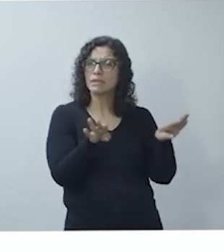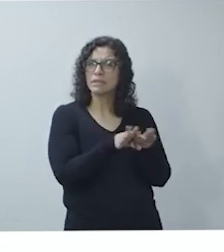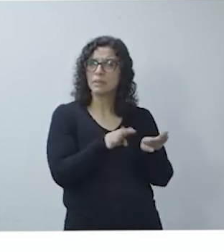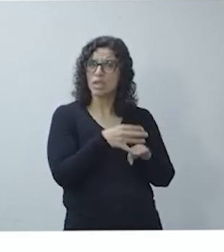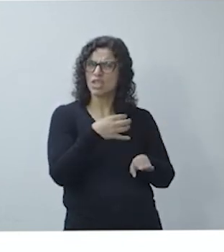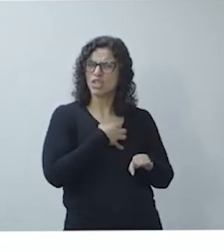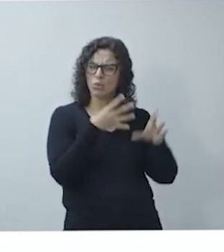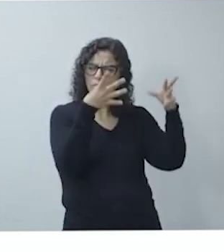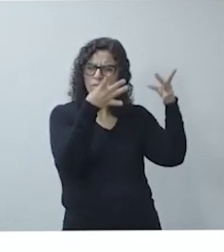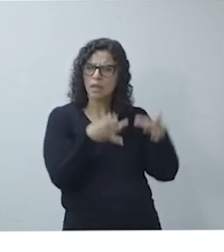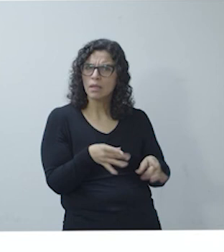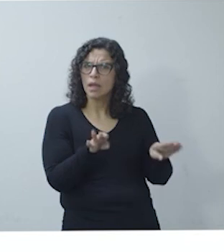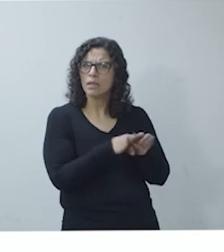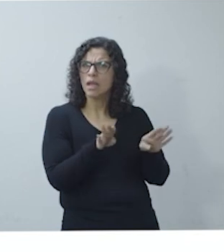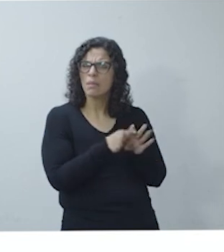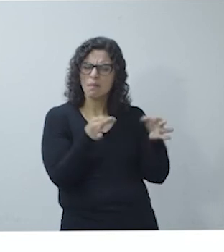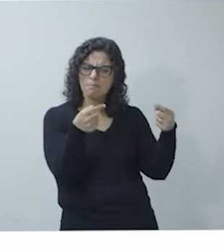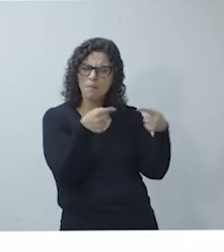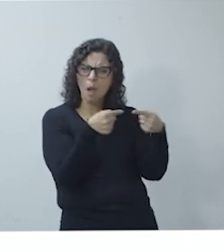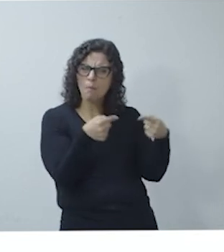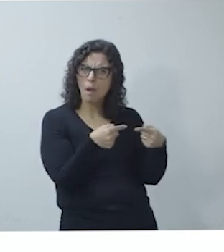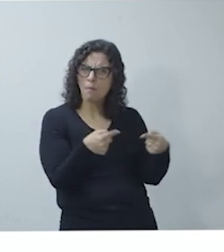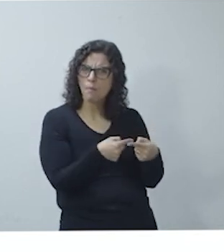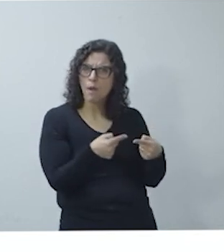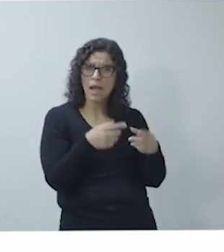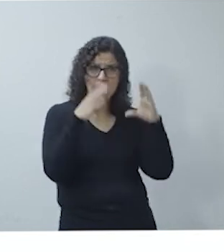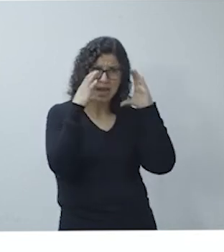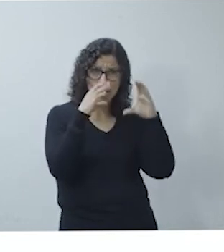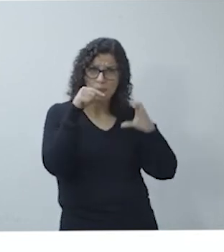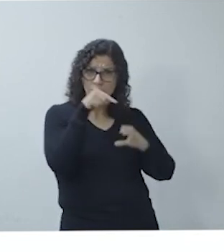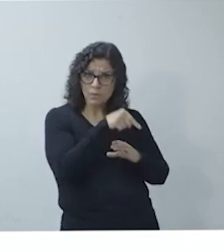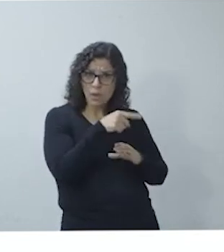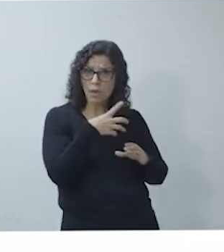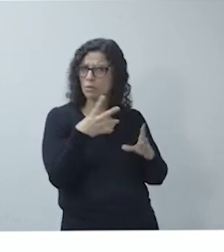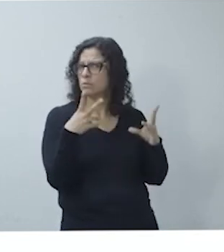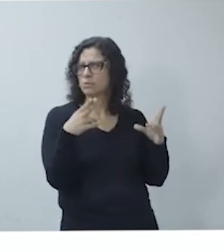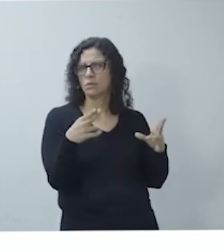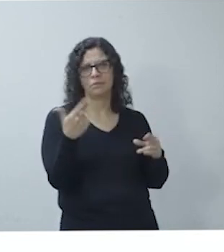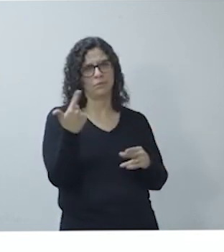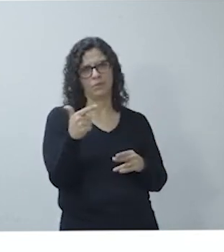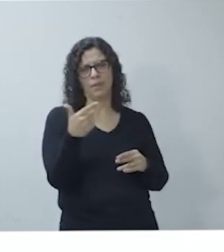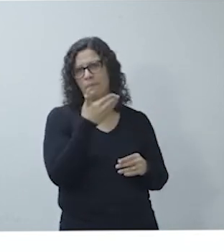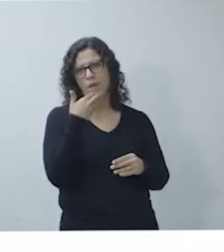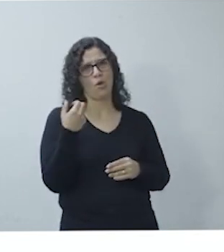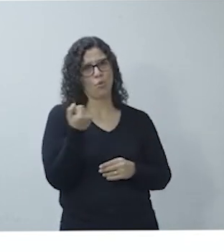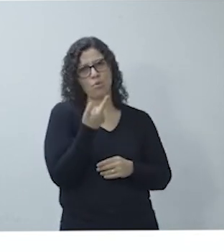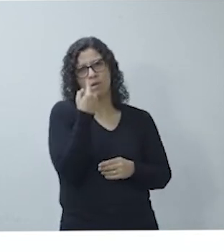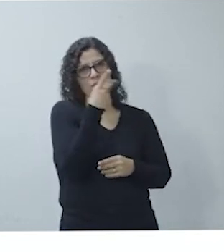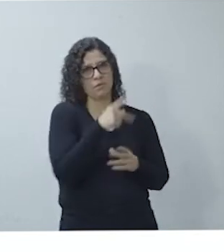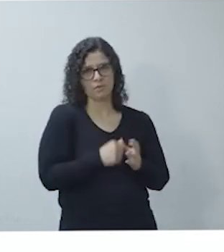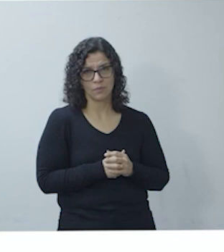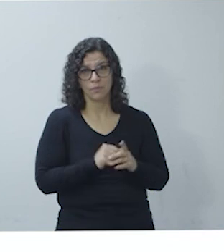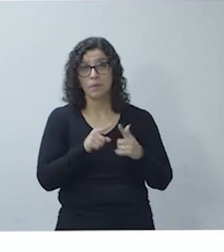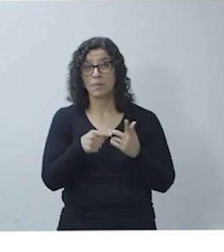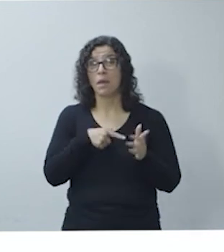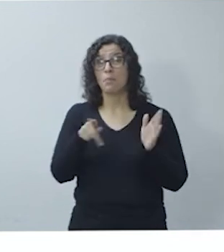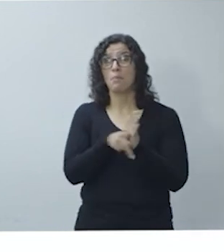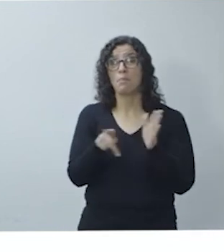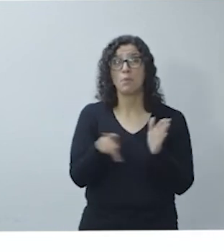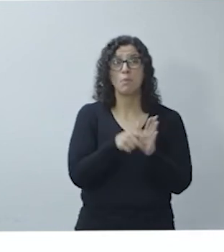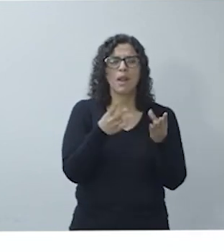como acabamento, como precisão. Nenhuma cabeça regulará no mundo melhor do que a sua. É a